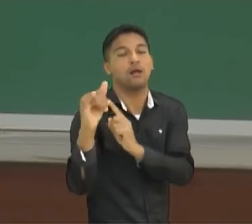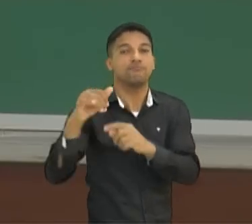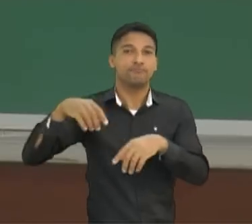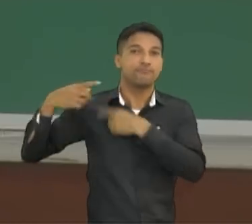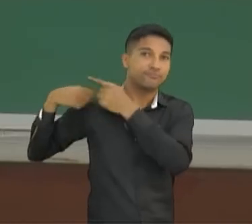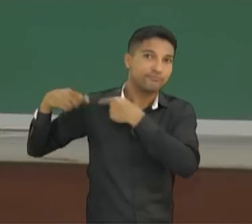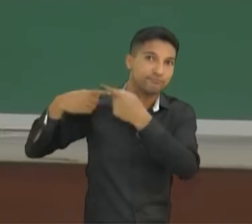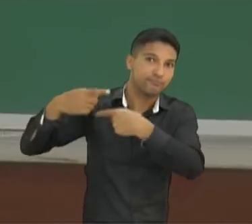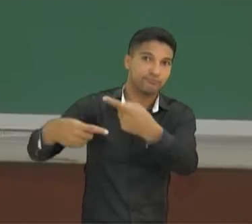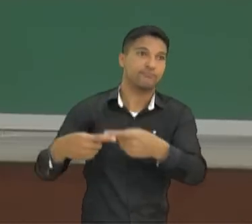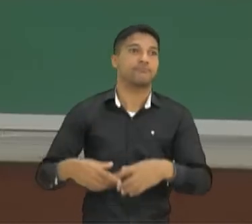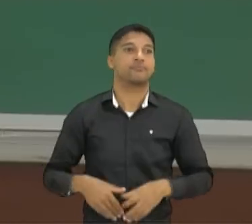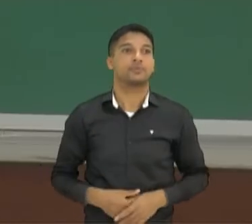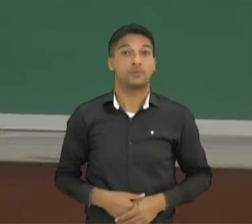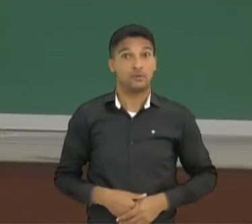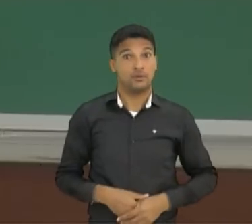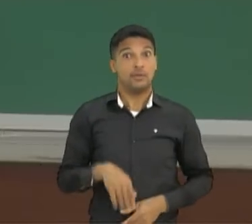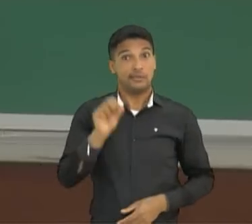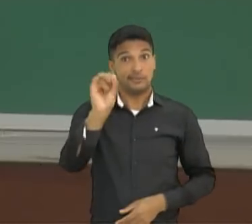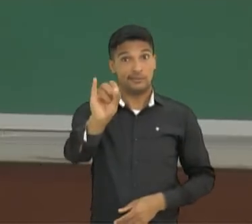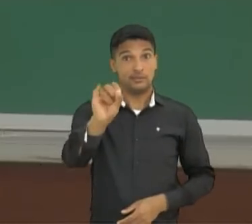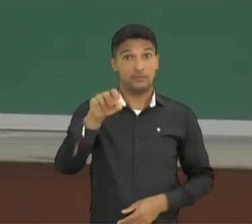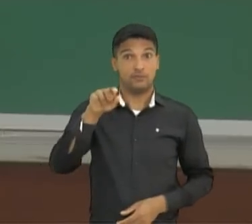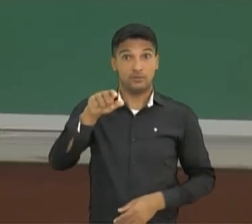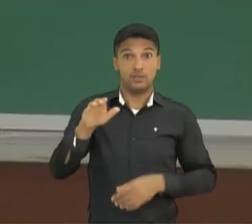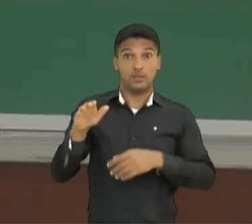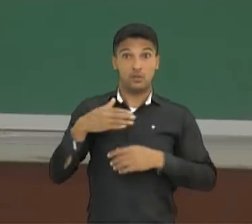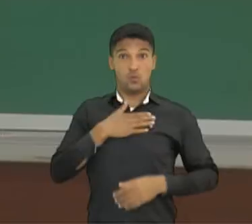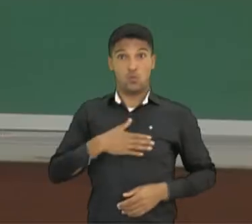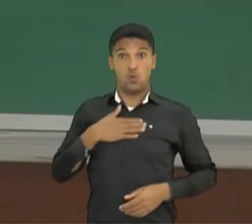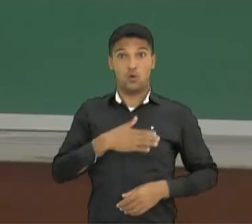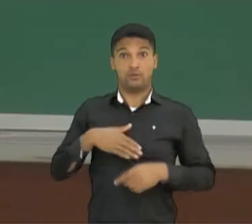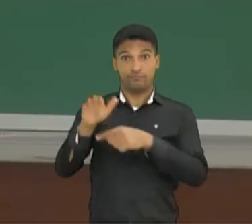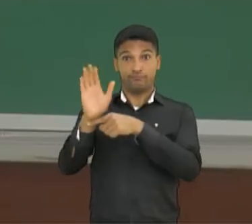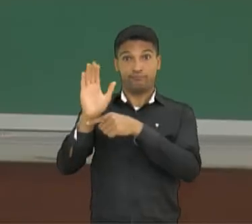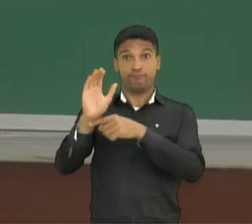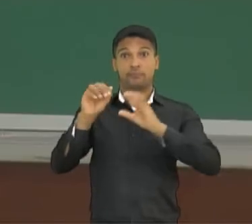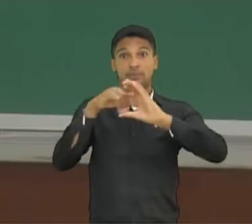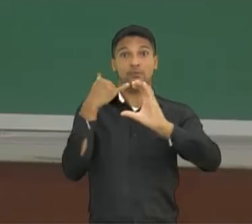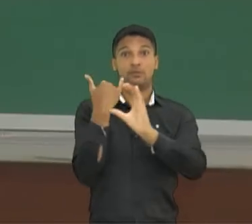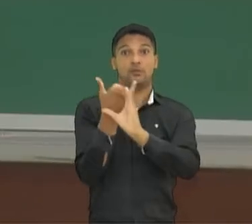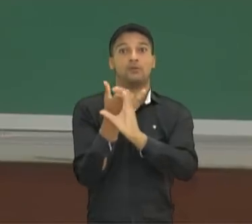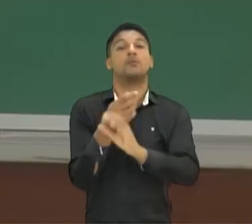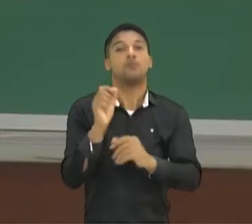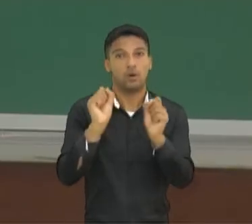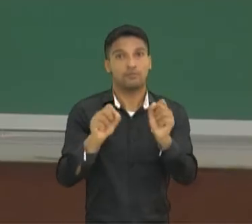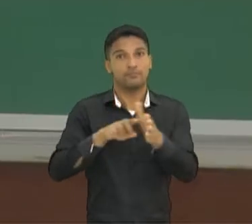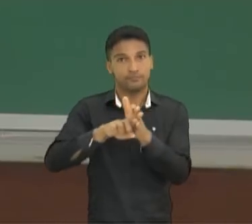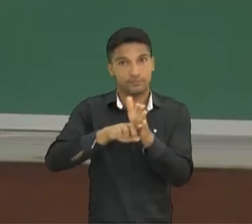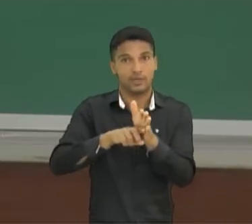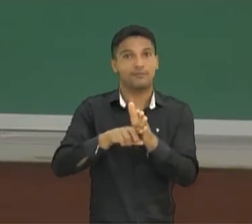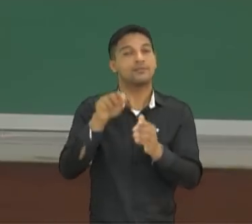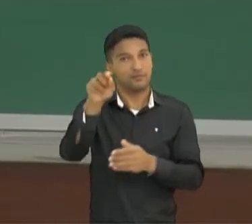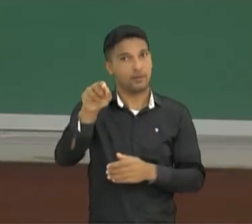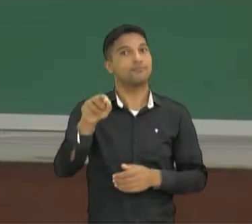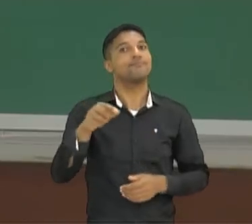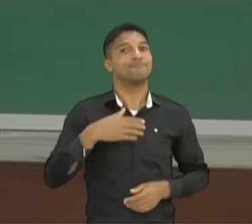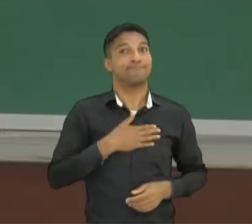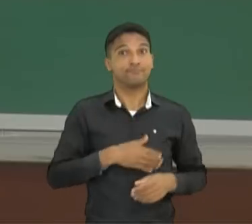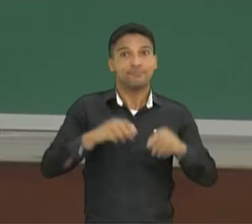aí dessa série. Veja, olha só. É central a gente estabelecer aqui a distinção entre